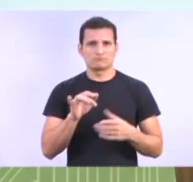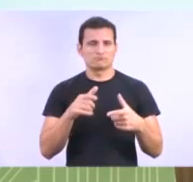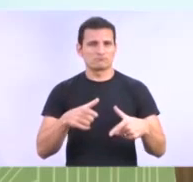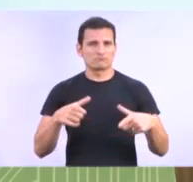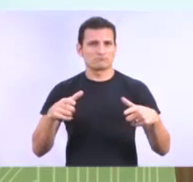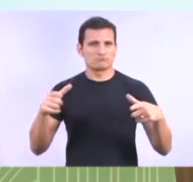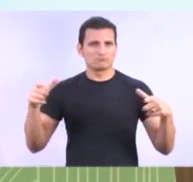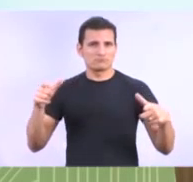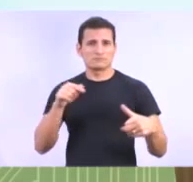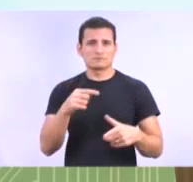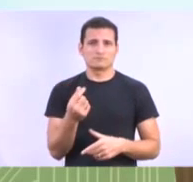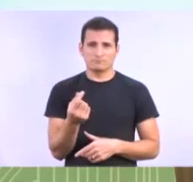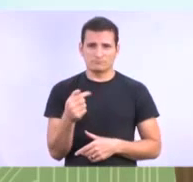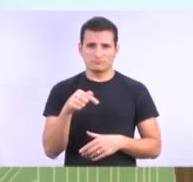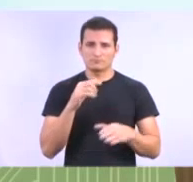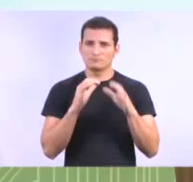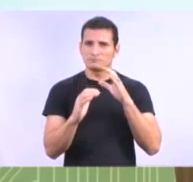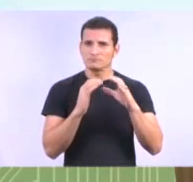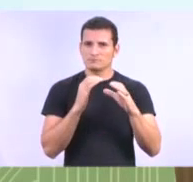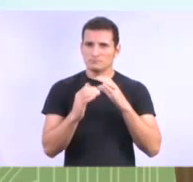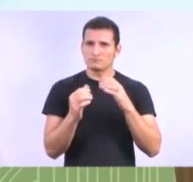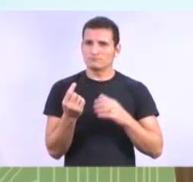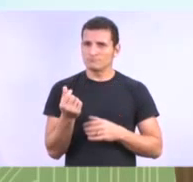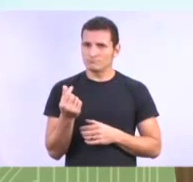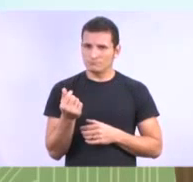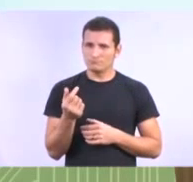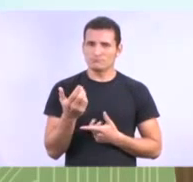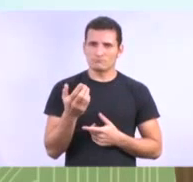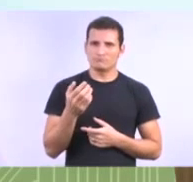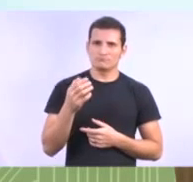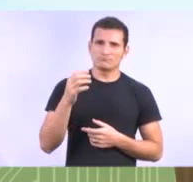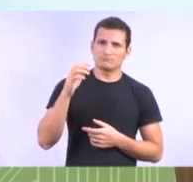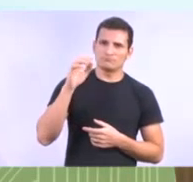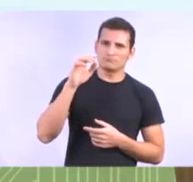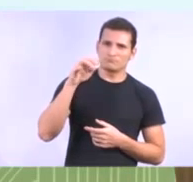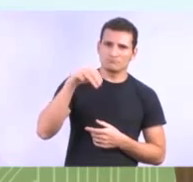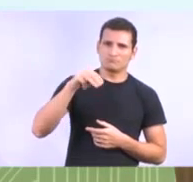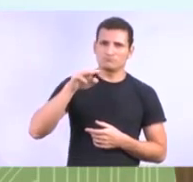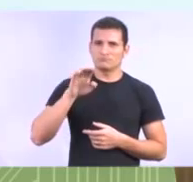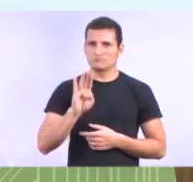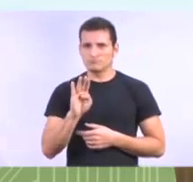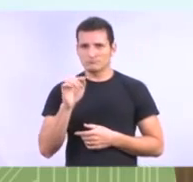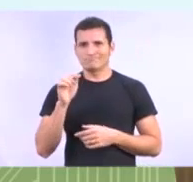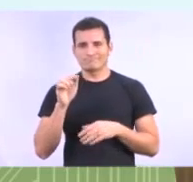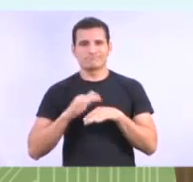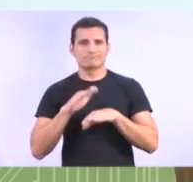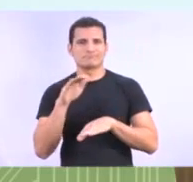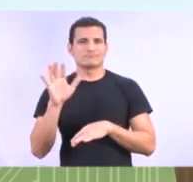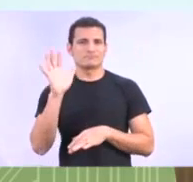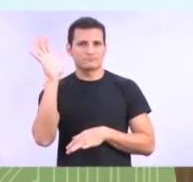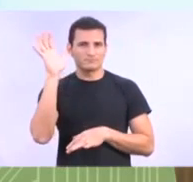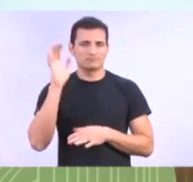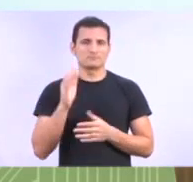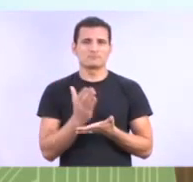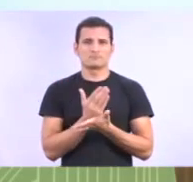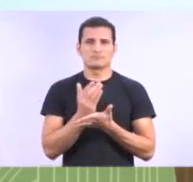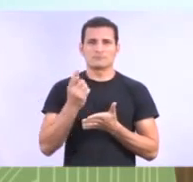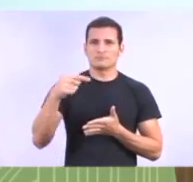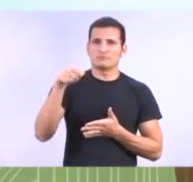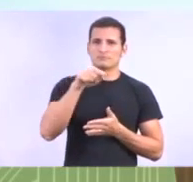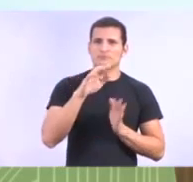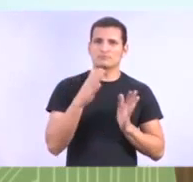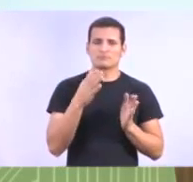custo dessa comunicação, o valor do mega, por exemplo, megabit por segundo, se torna mais caro. Algum de vocês aí já